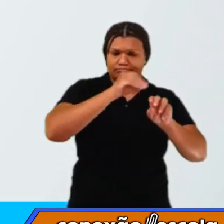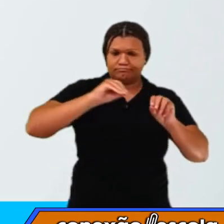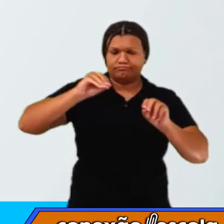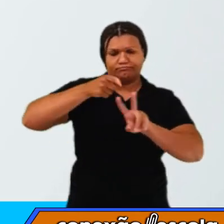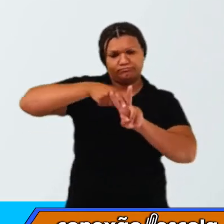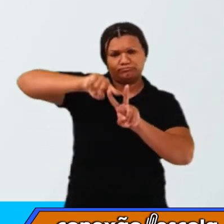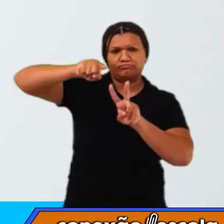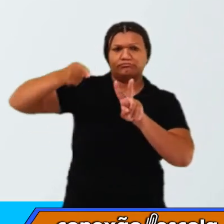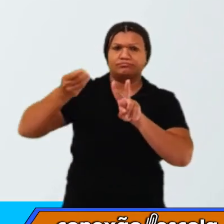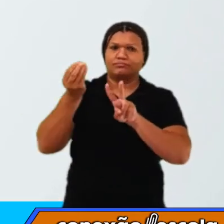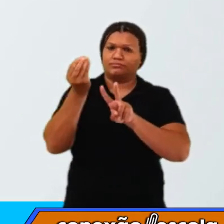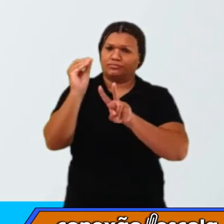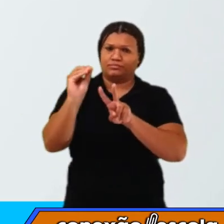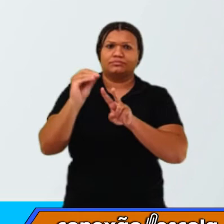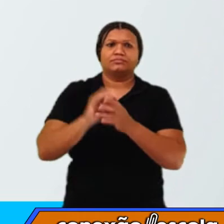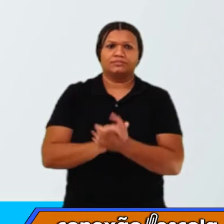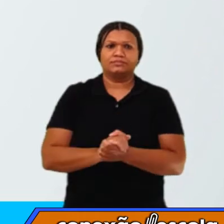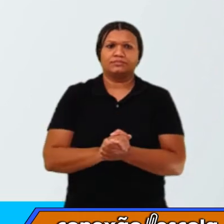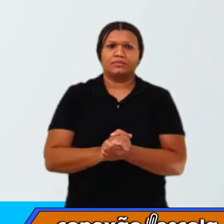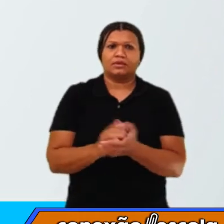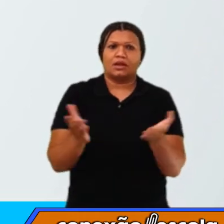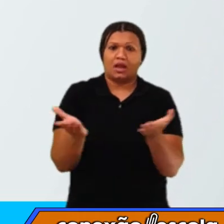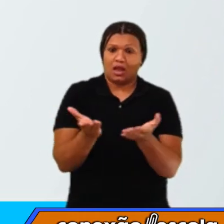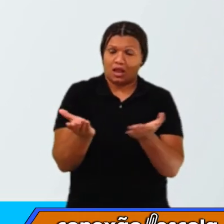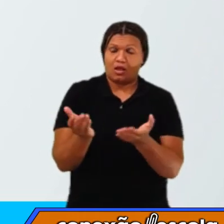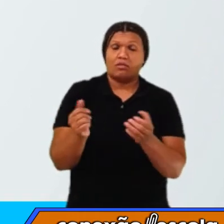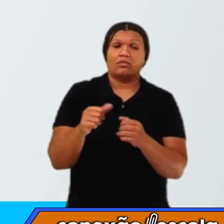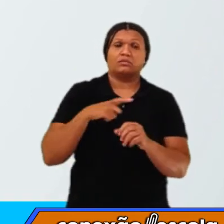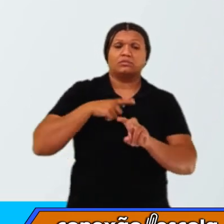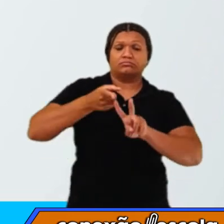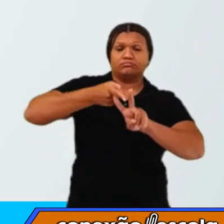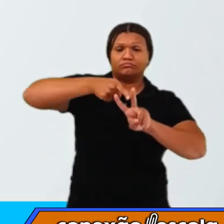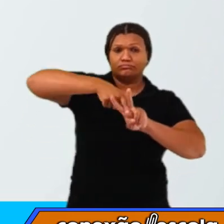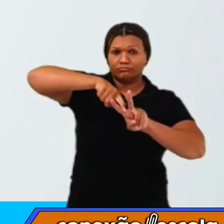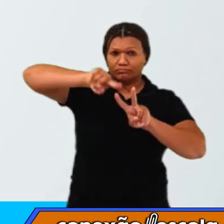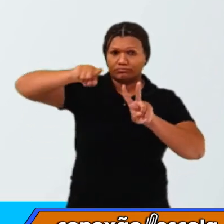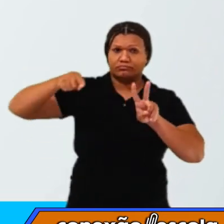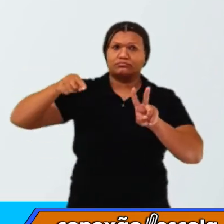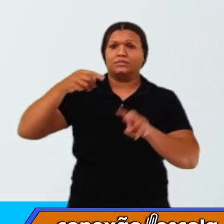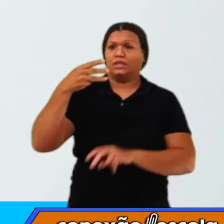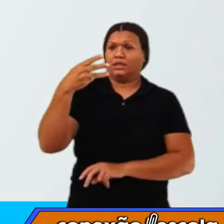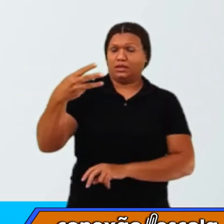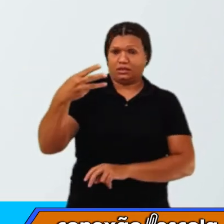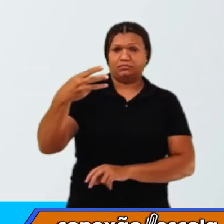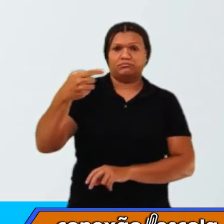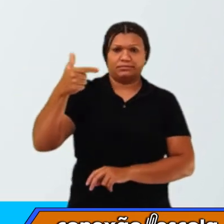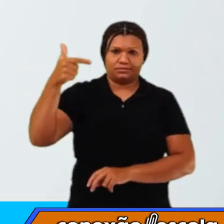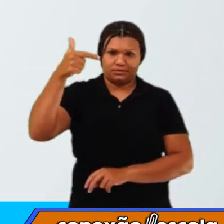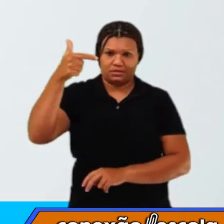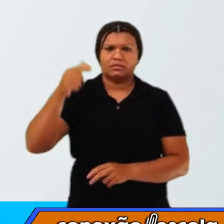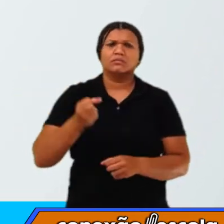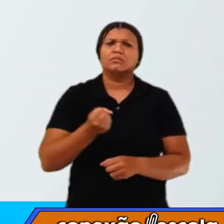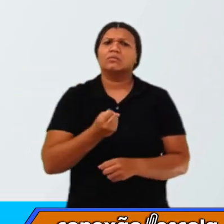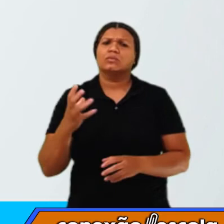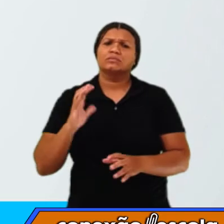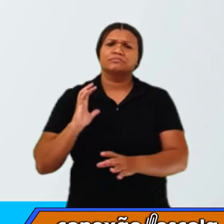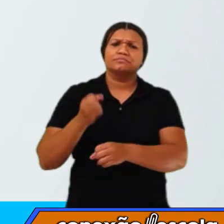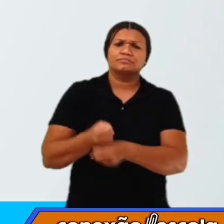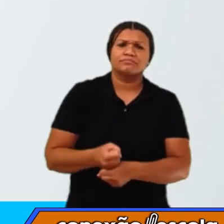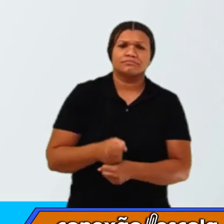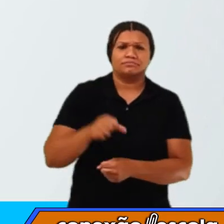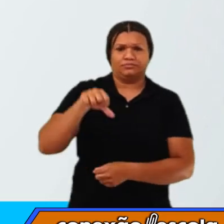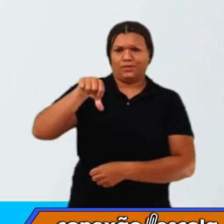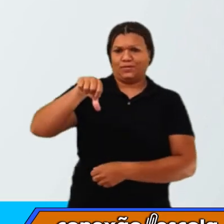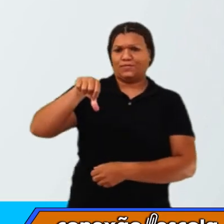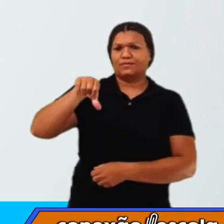expoente do radicando então ficou raiz cúbica de 3 ao quadrado Quanto que é 3 ao quadrado é novo